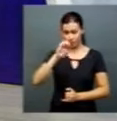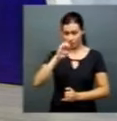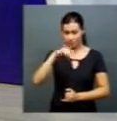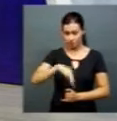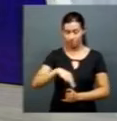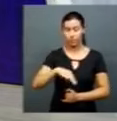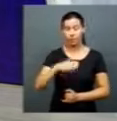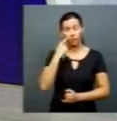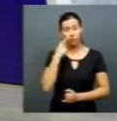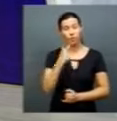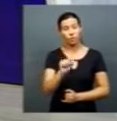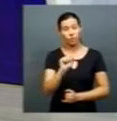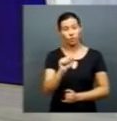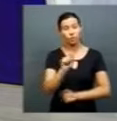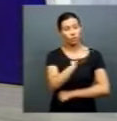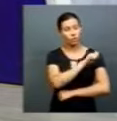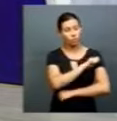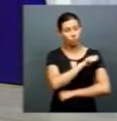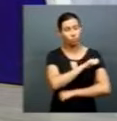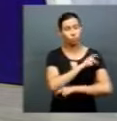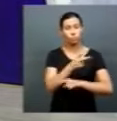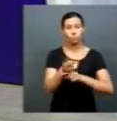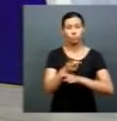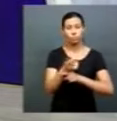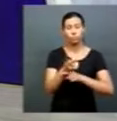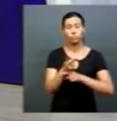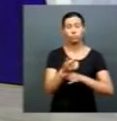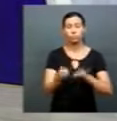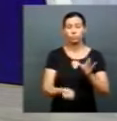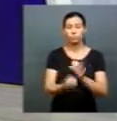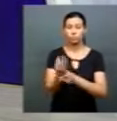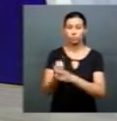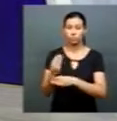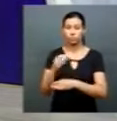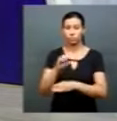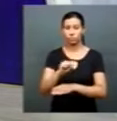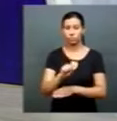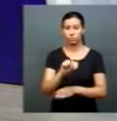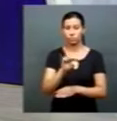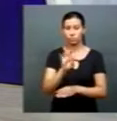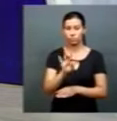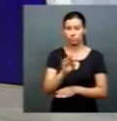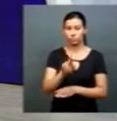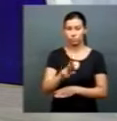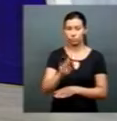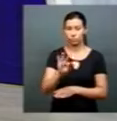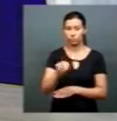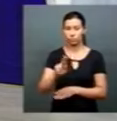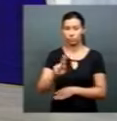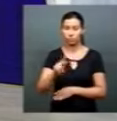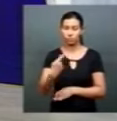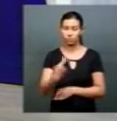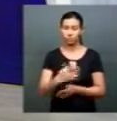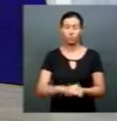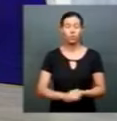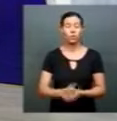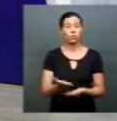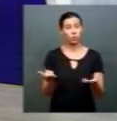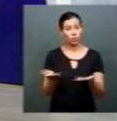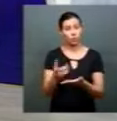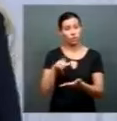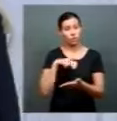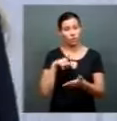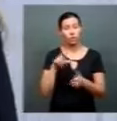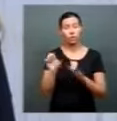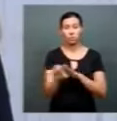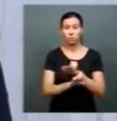vê que cada vez mais os alunos têm buscado criar suas startups, né? Hoje a gente tem as empresas lá, as incubadas,